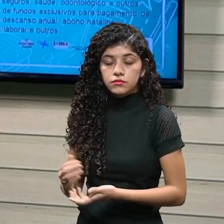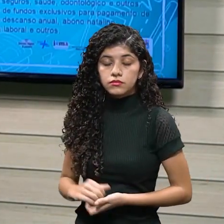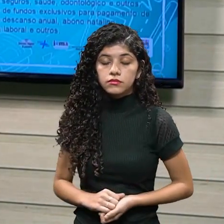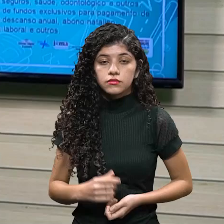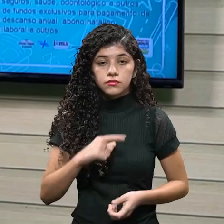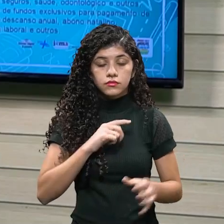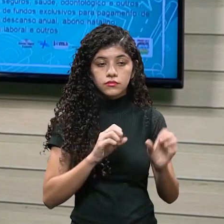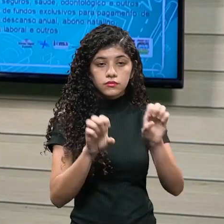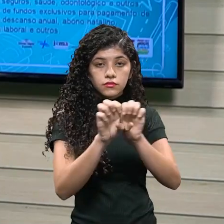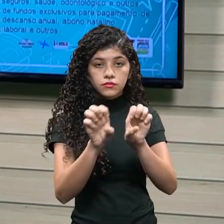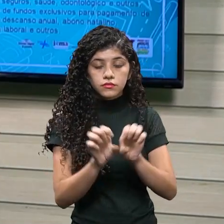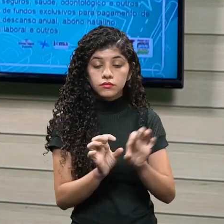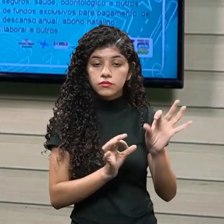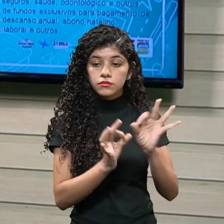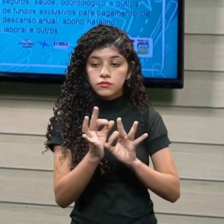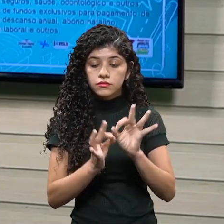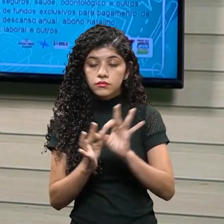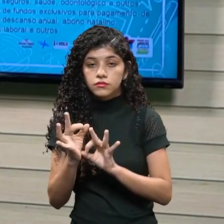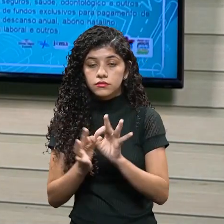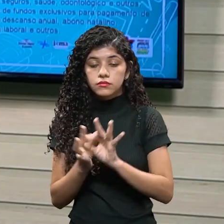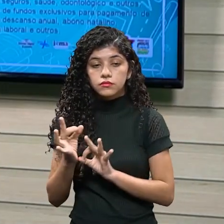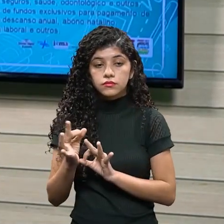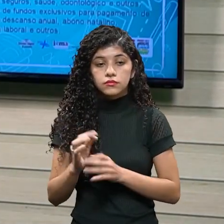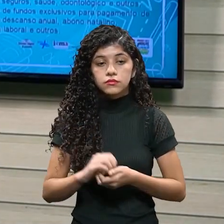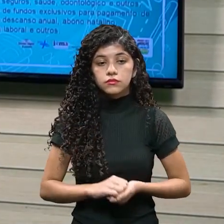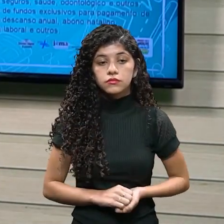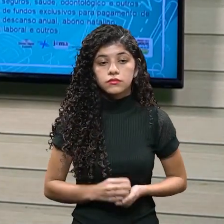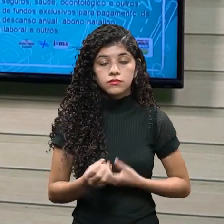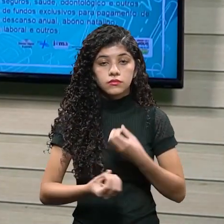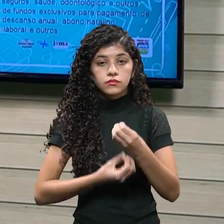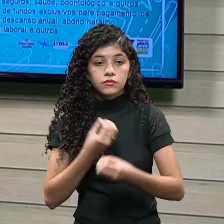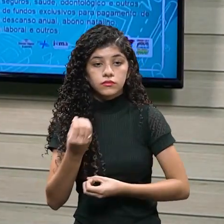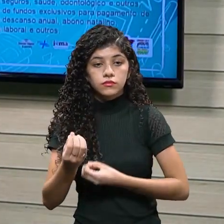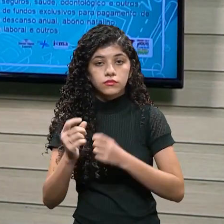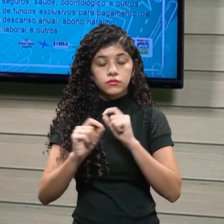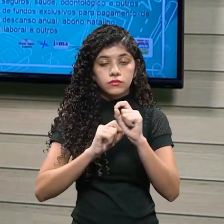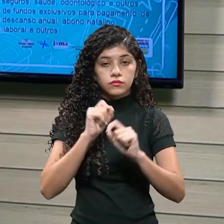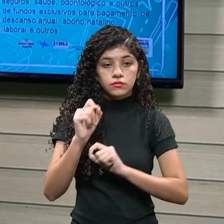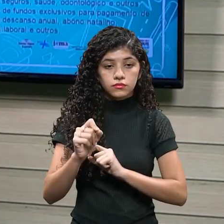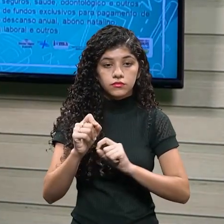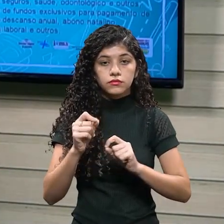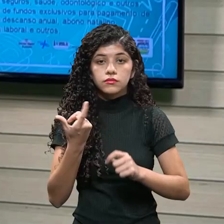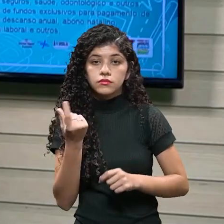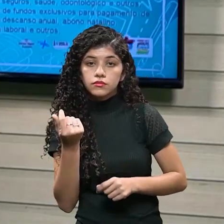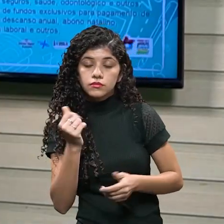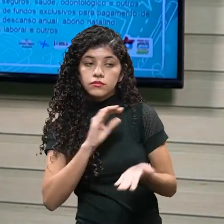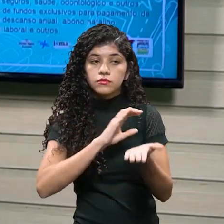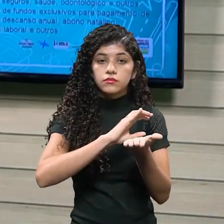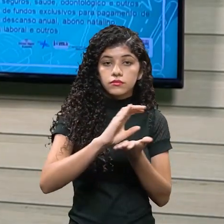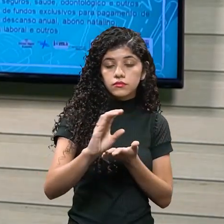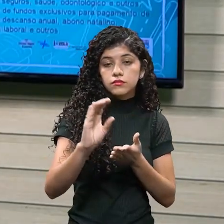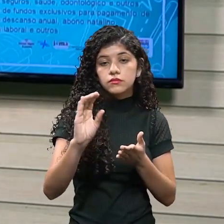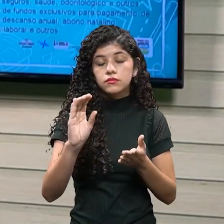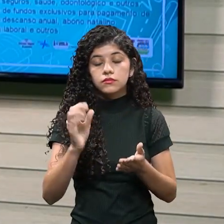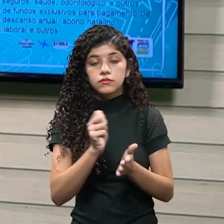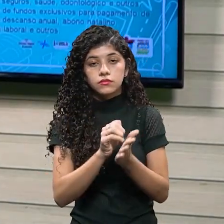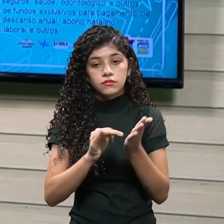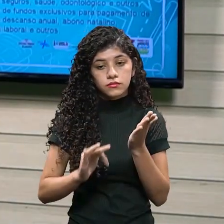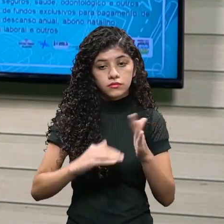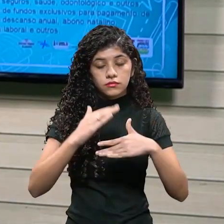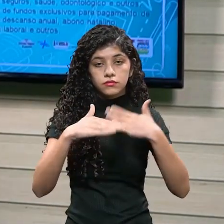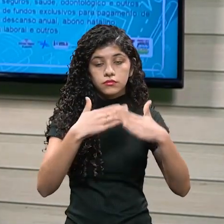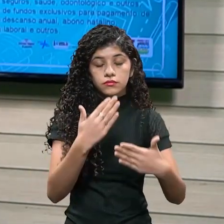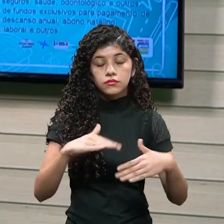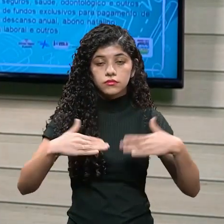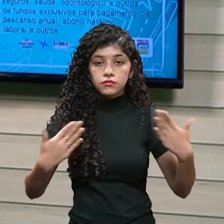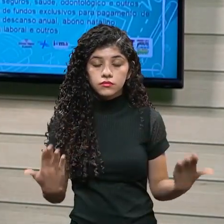todo o planejamento, a forma de como serão feitas as remunerações, as atividades que serão desenvolvidas.